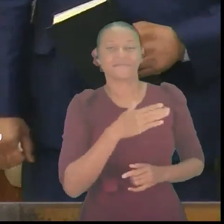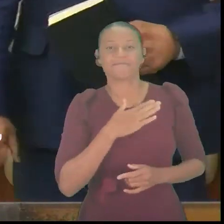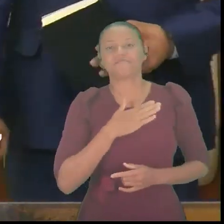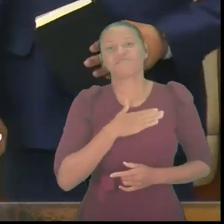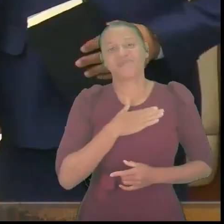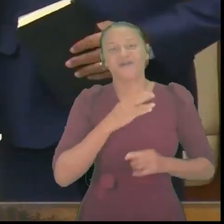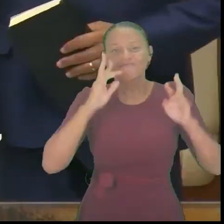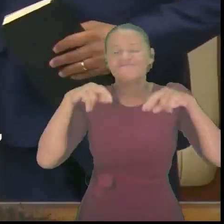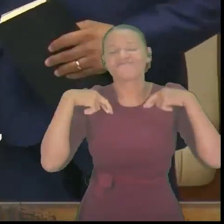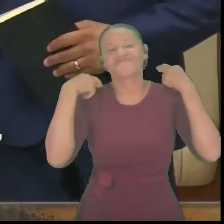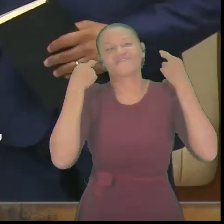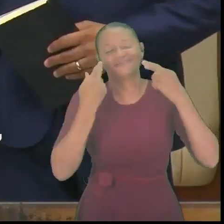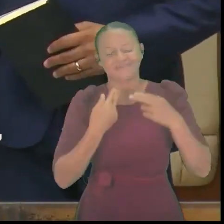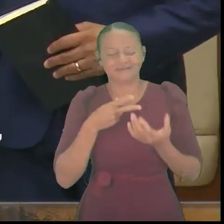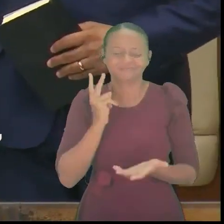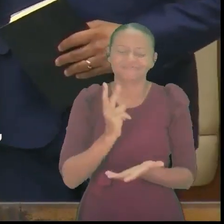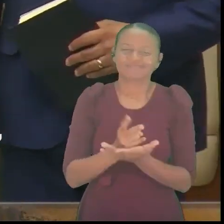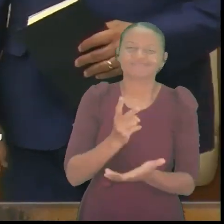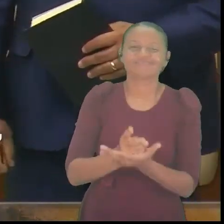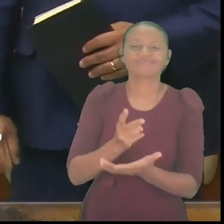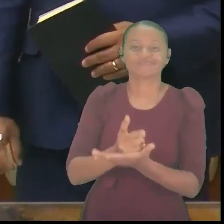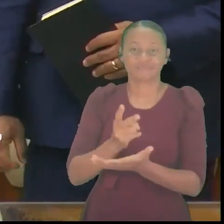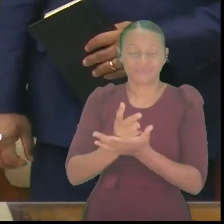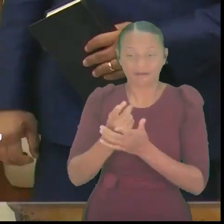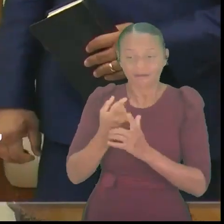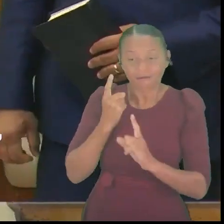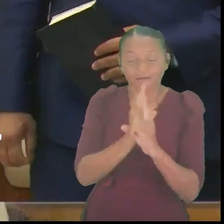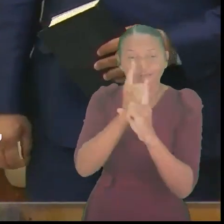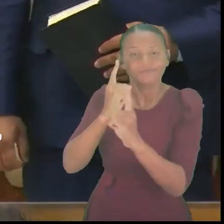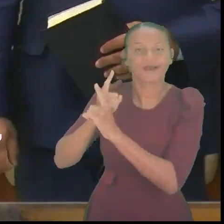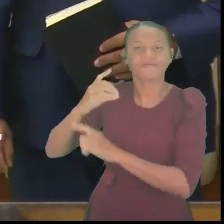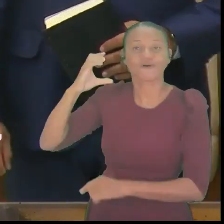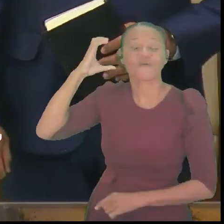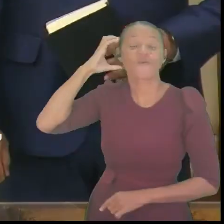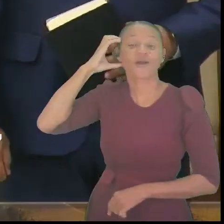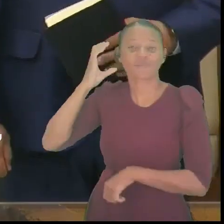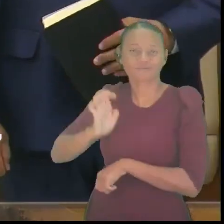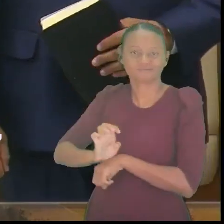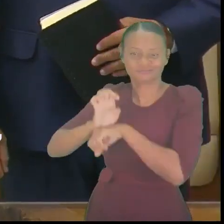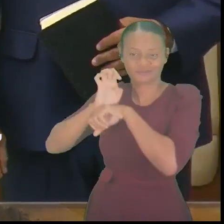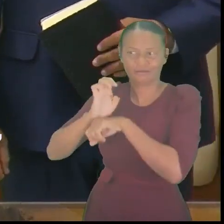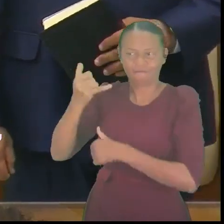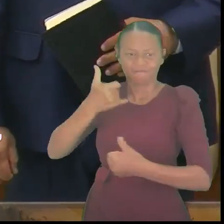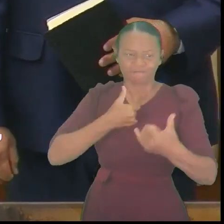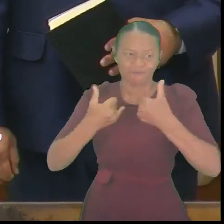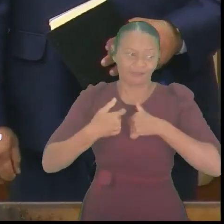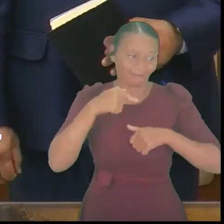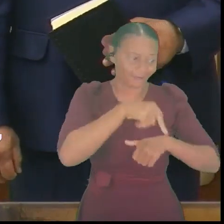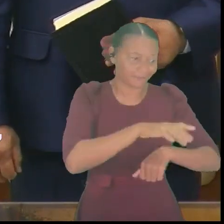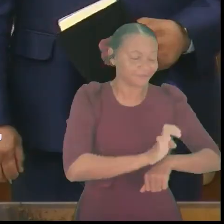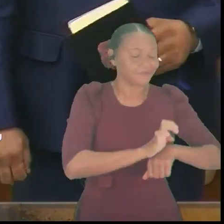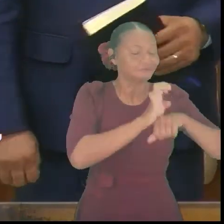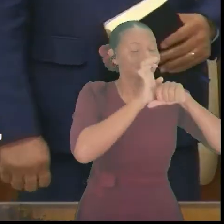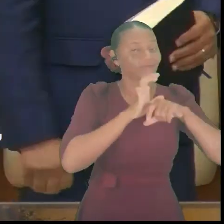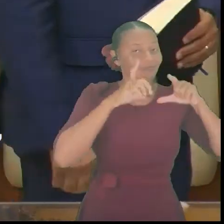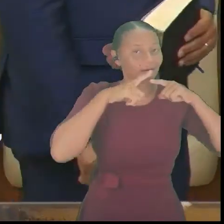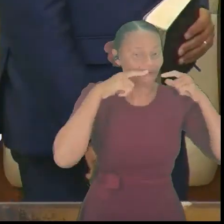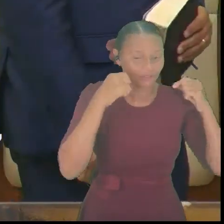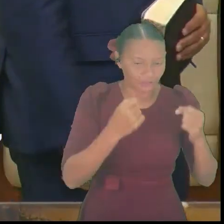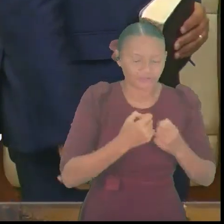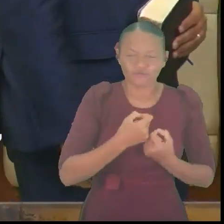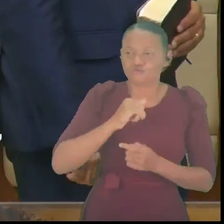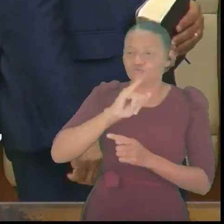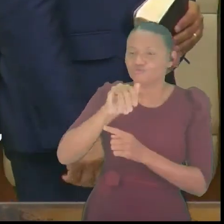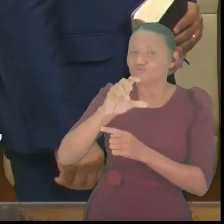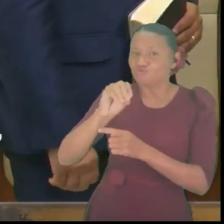nos encontramos em Cuiabá. E sempre ouvi falar muito bem da igreja aqui no estado do Alagoas, através do irmão João e de outras pessoas, e